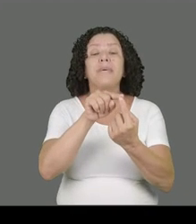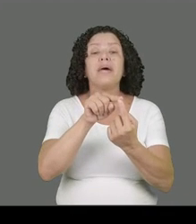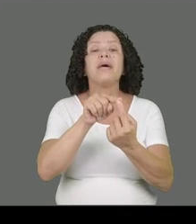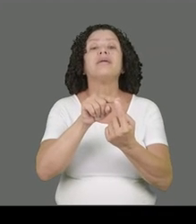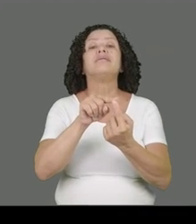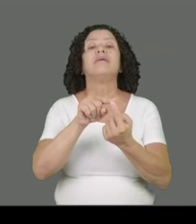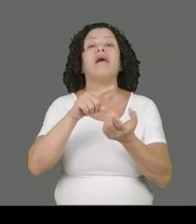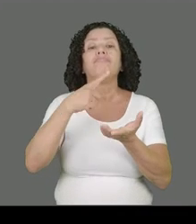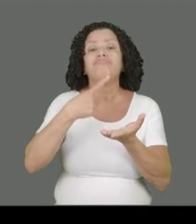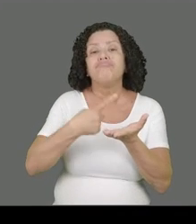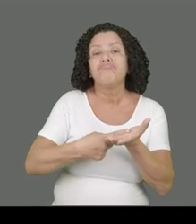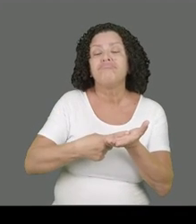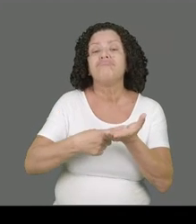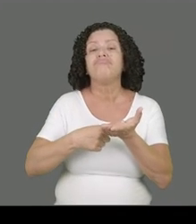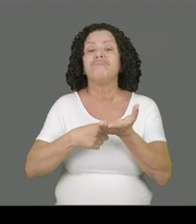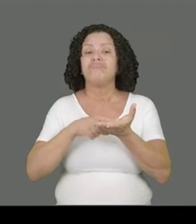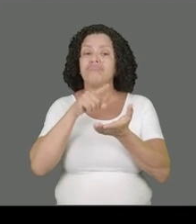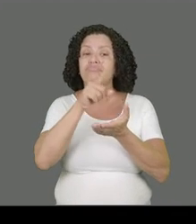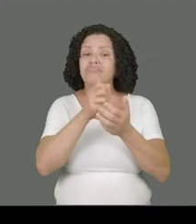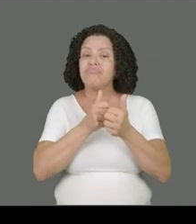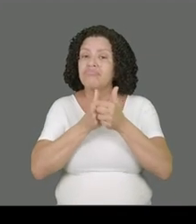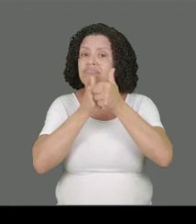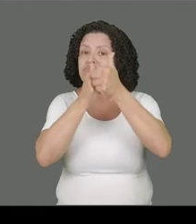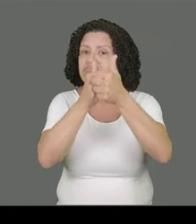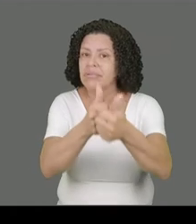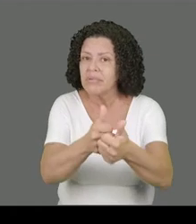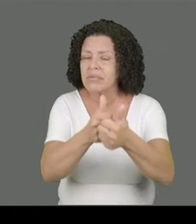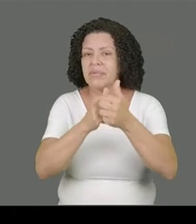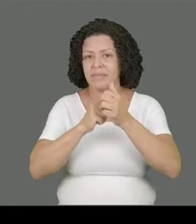a meta que lhe cumpre atingir o caminho que a